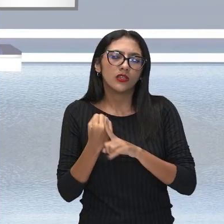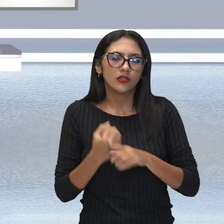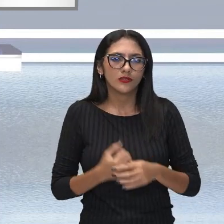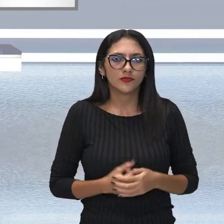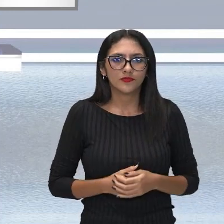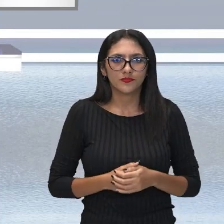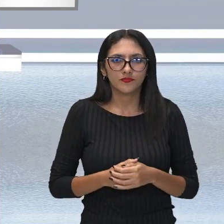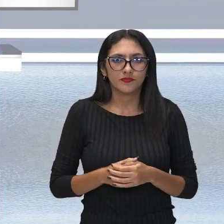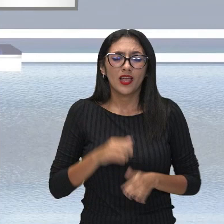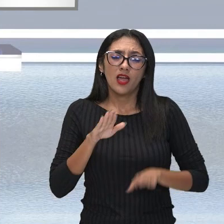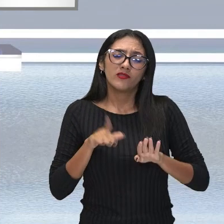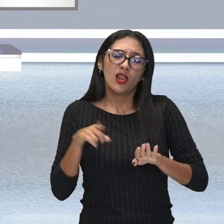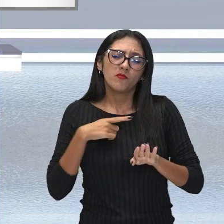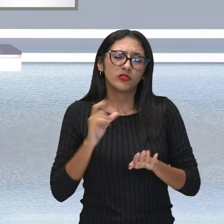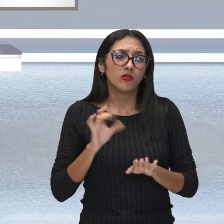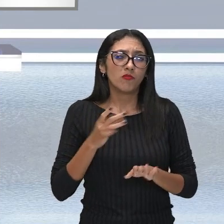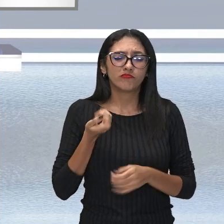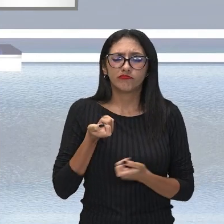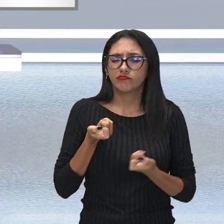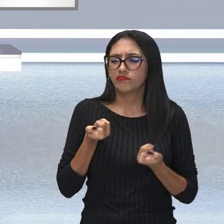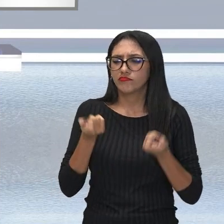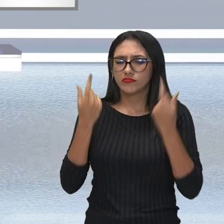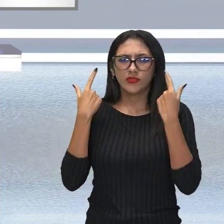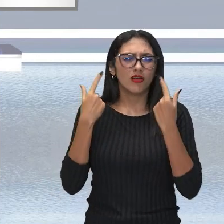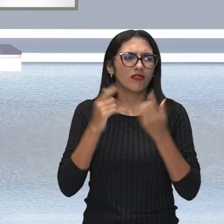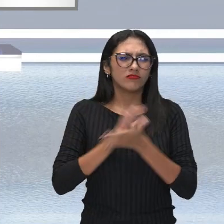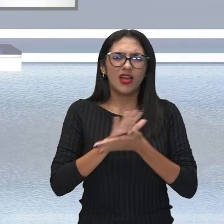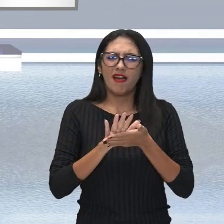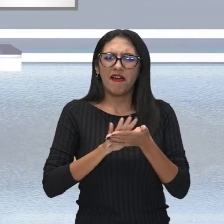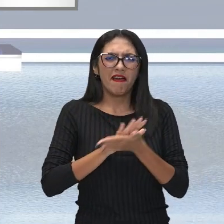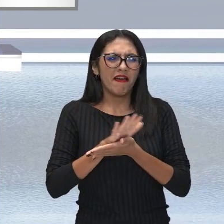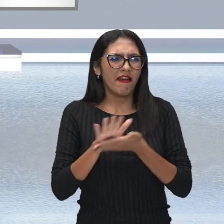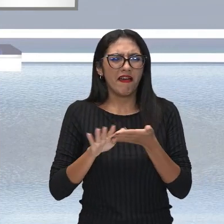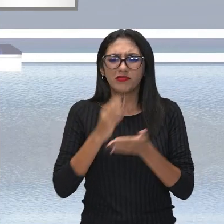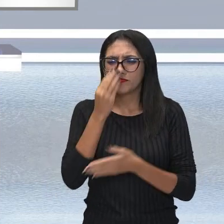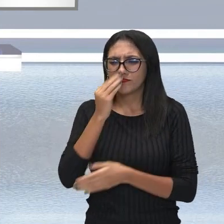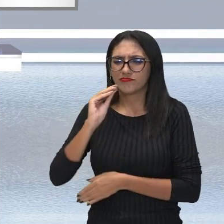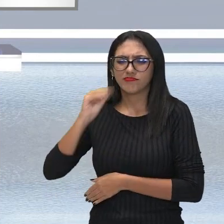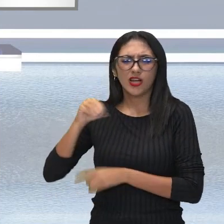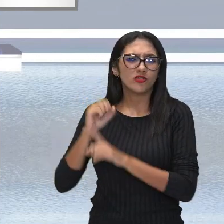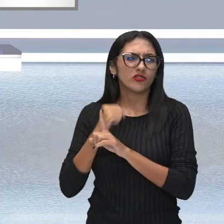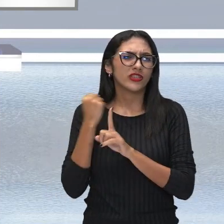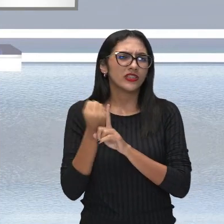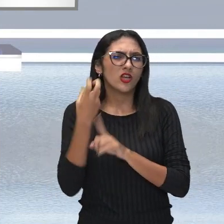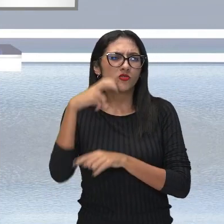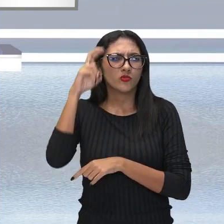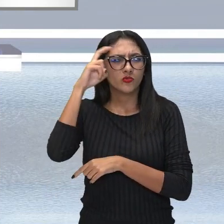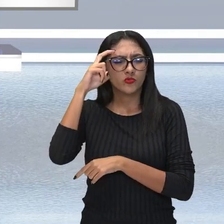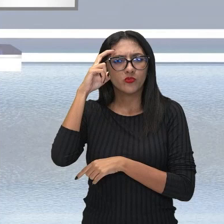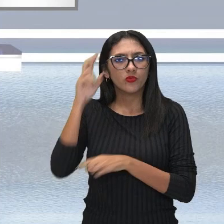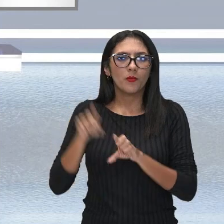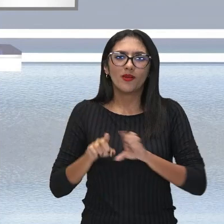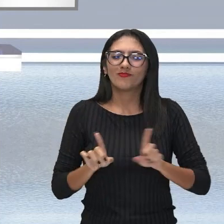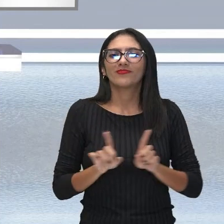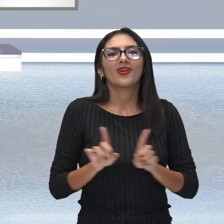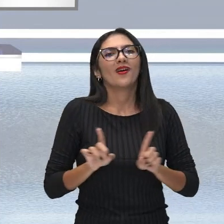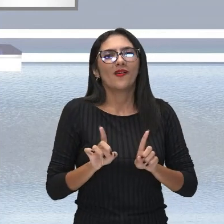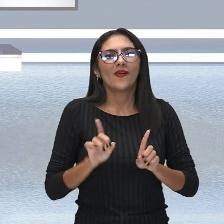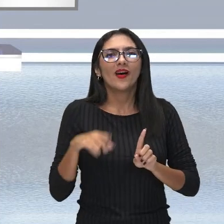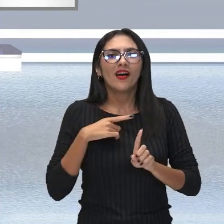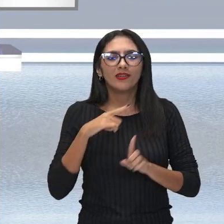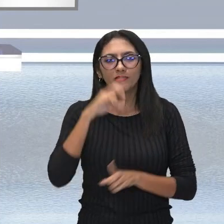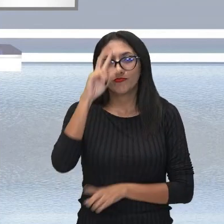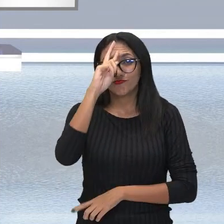e não ter nenhuma relação com a sociedade. Mas não, ela se coloca ali, né, como